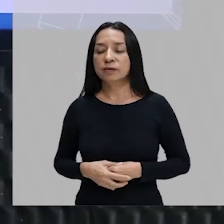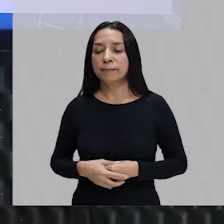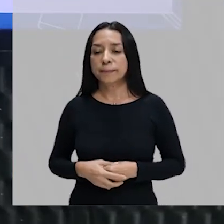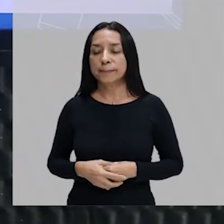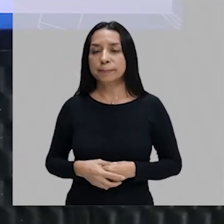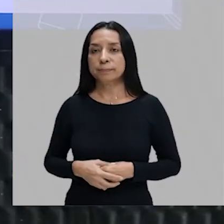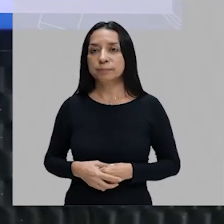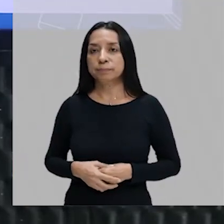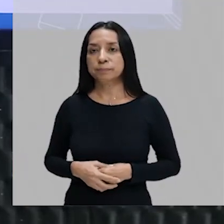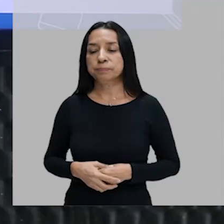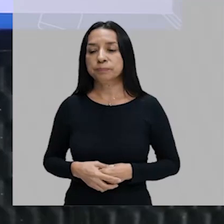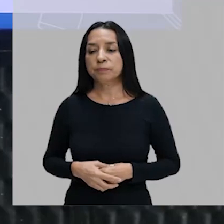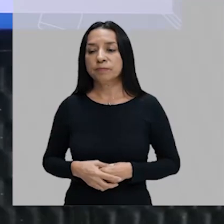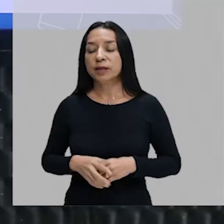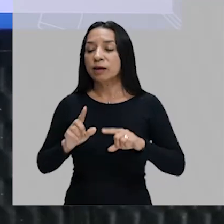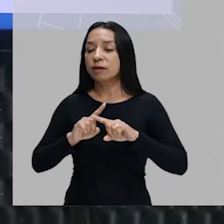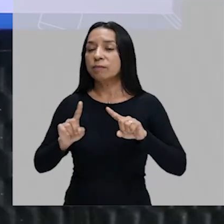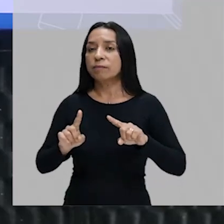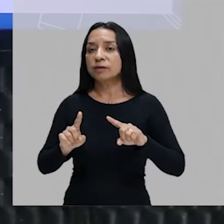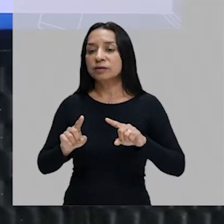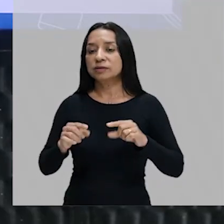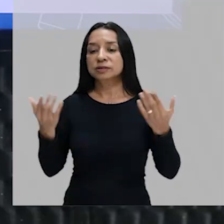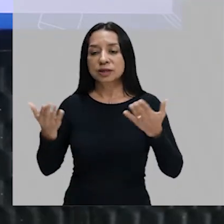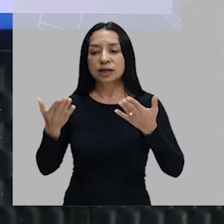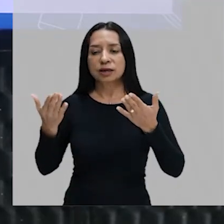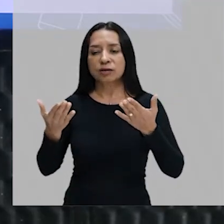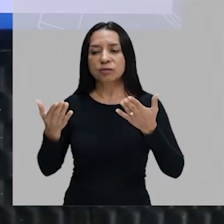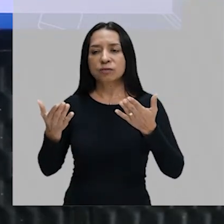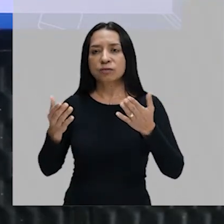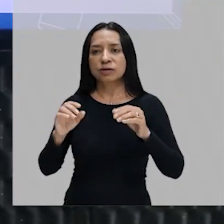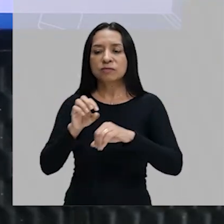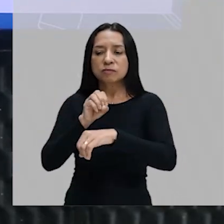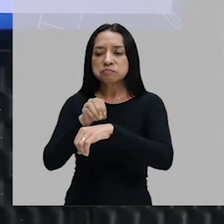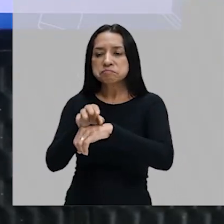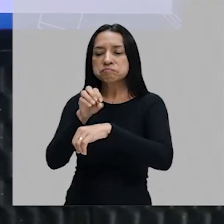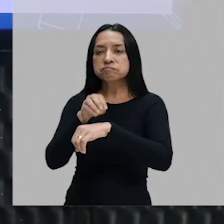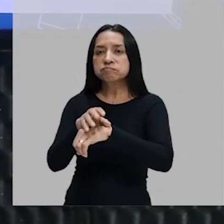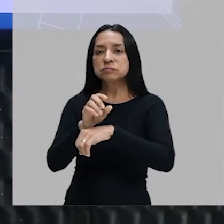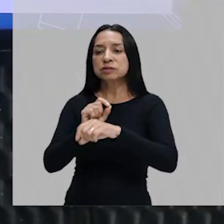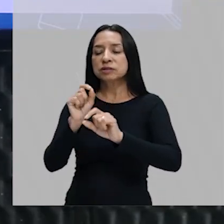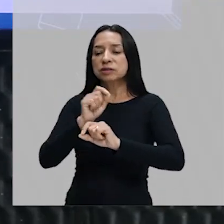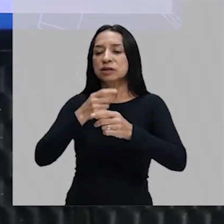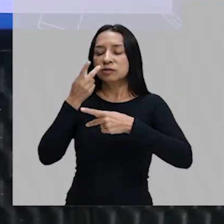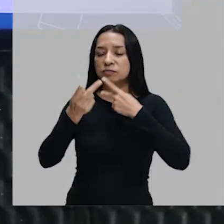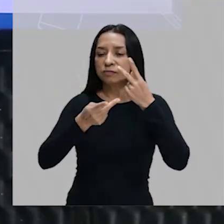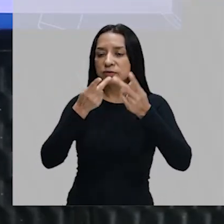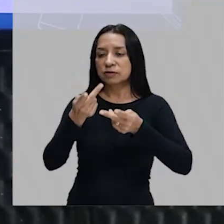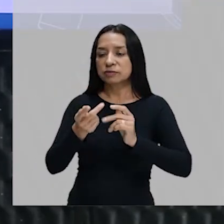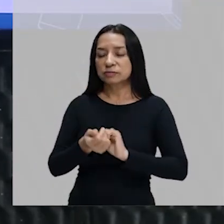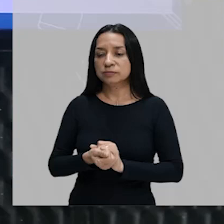o espanhol. Mas aí eu vou abrir um parênteses quando você fala bem que